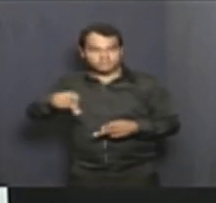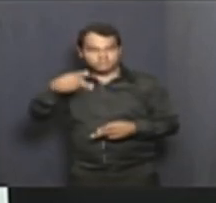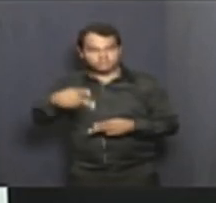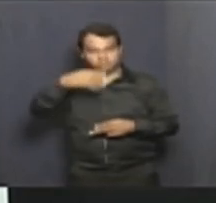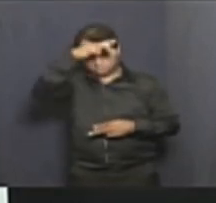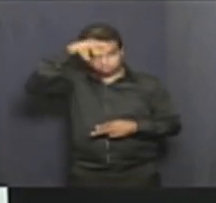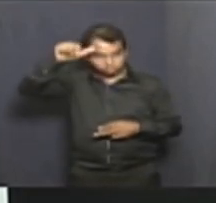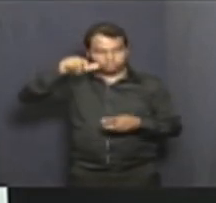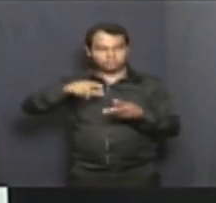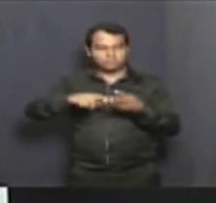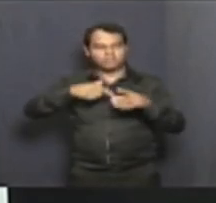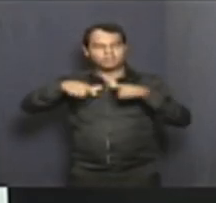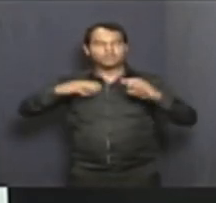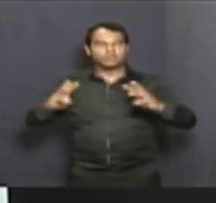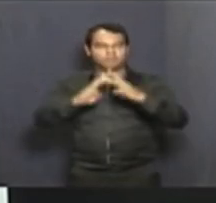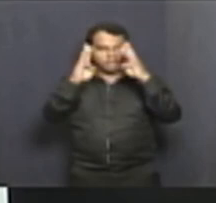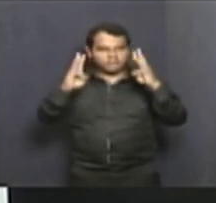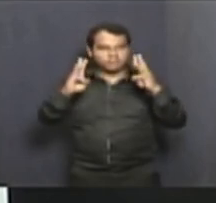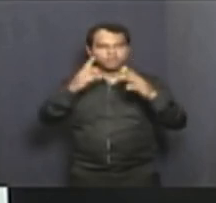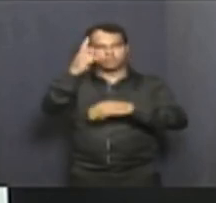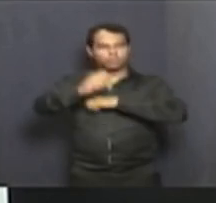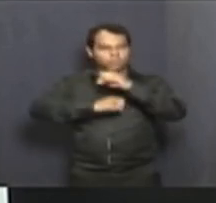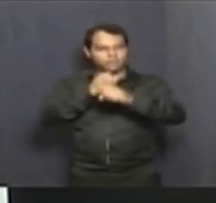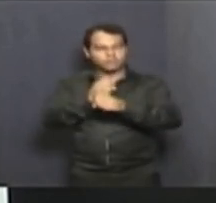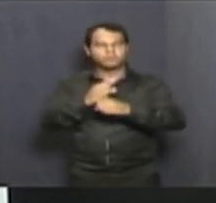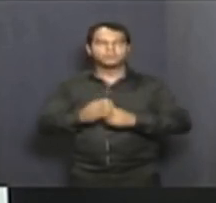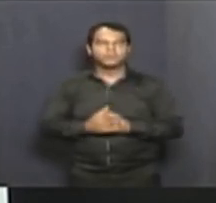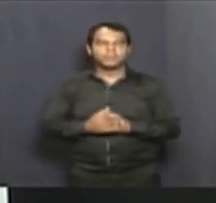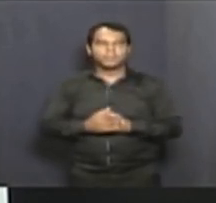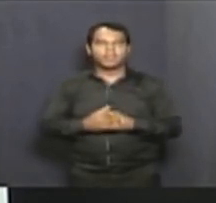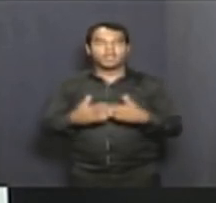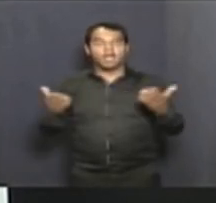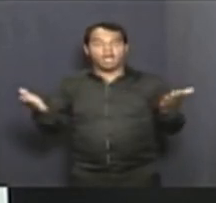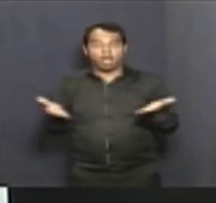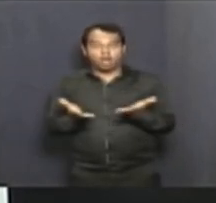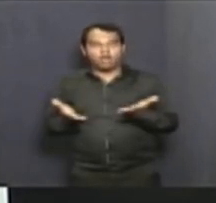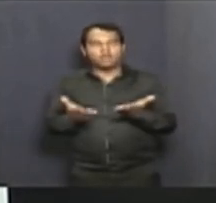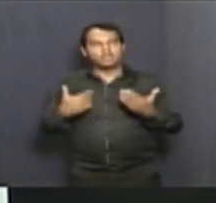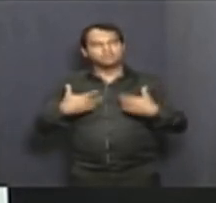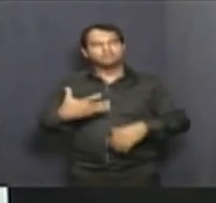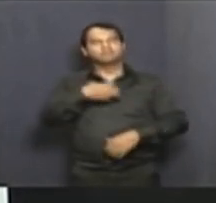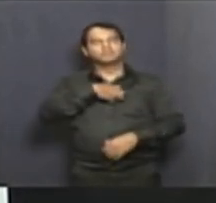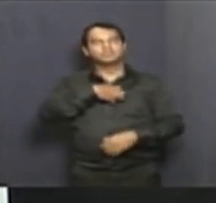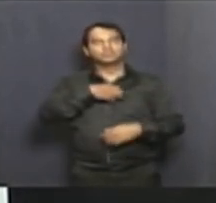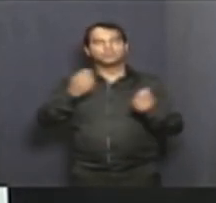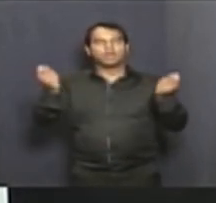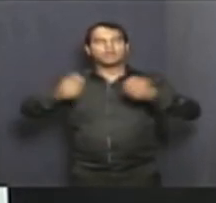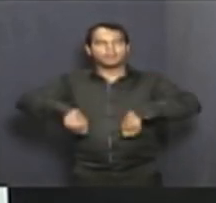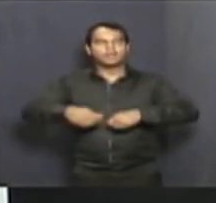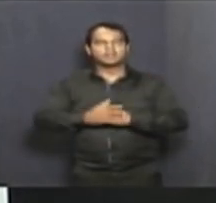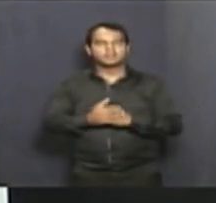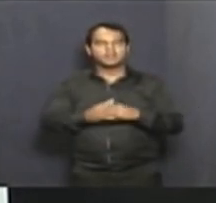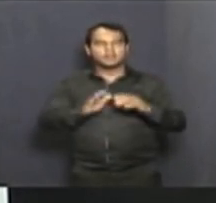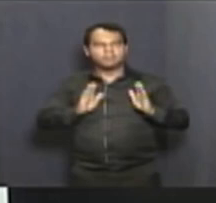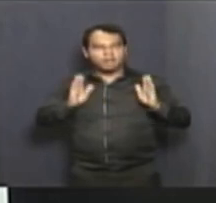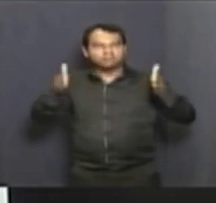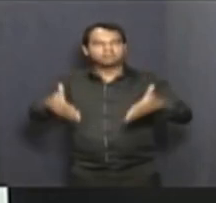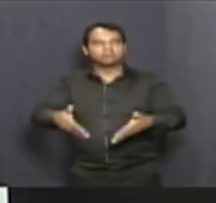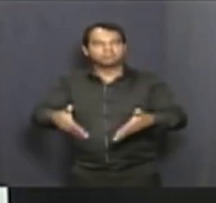uniderp por um ano e me sinto apto para estar aqui